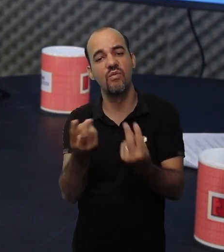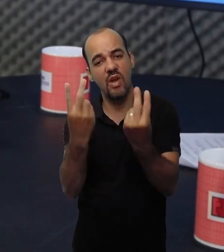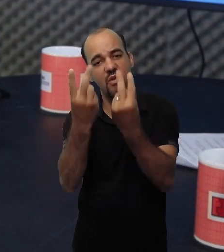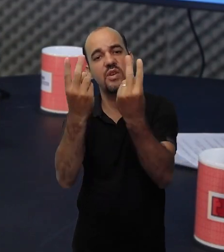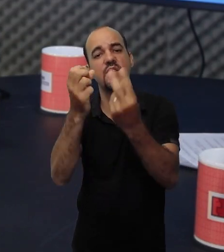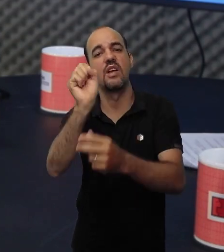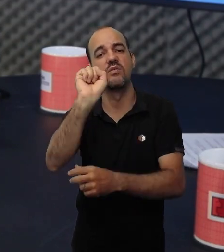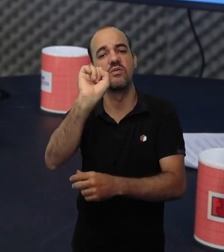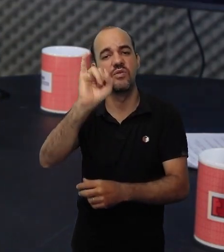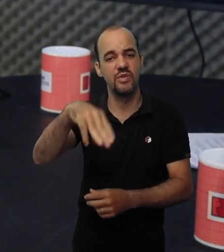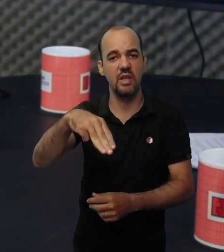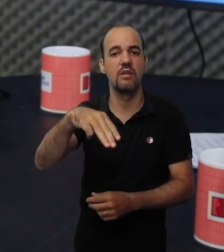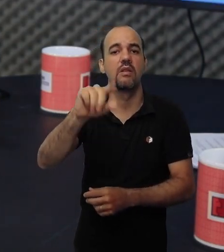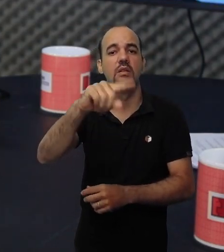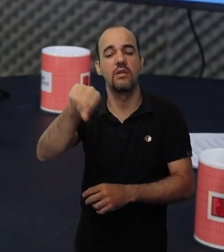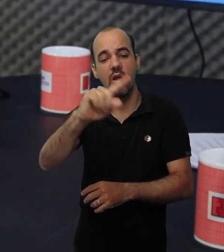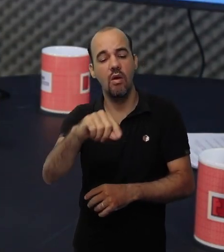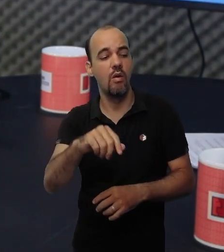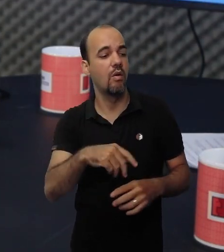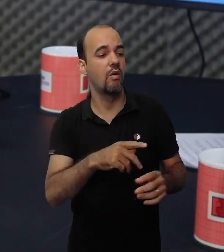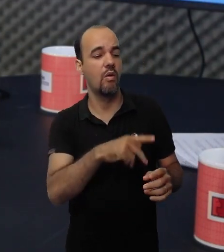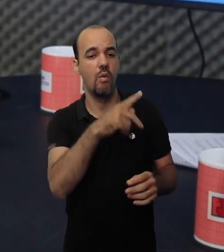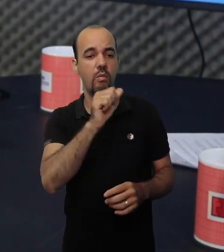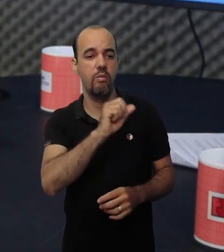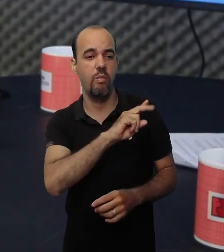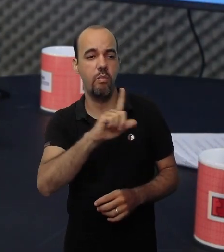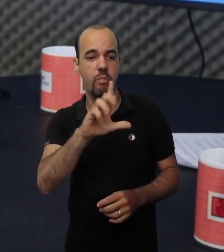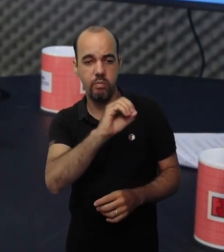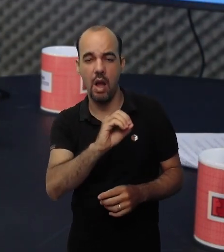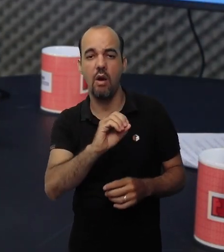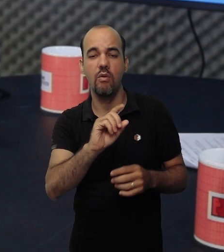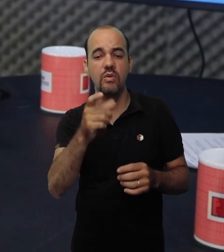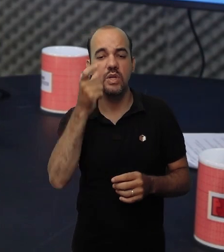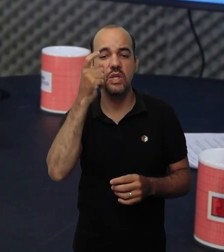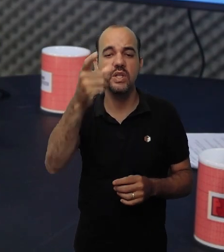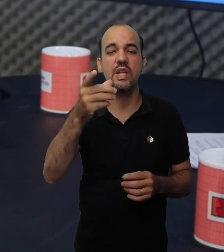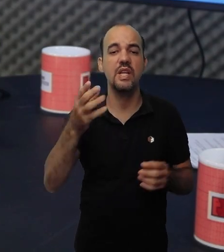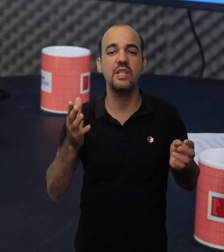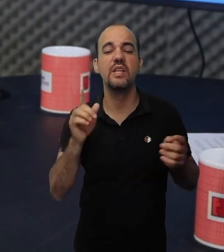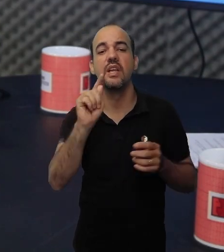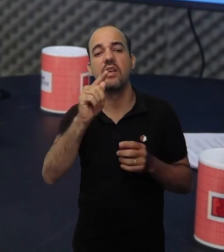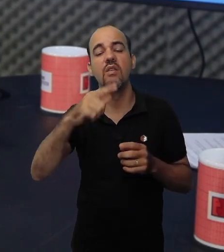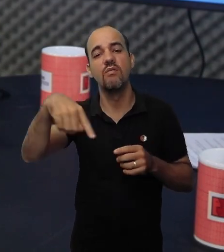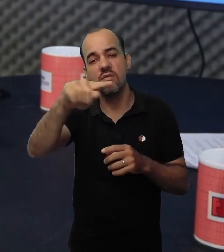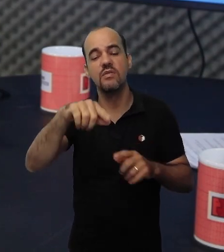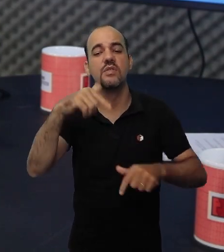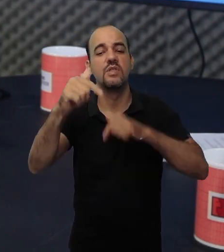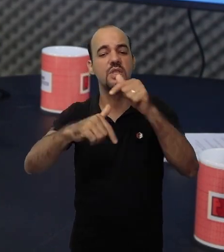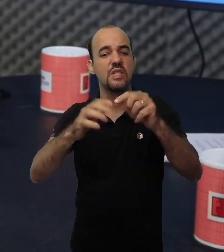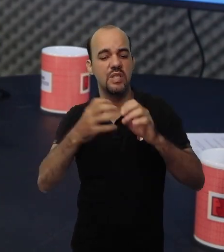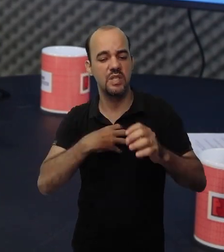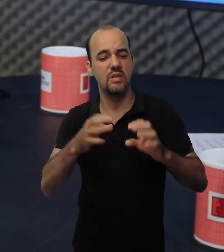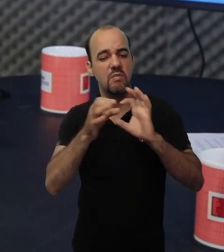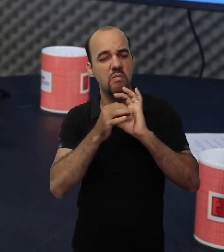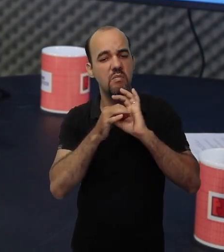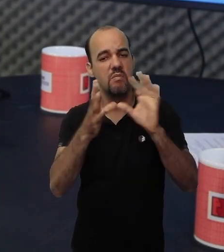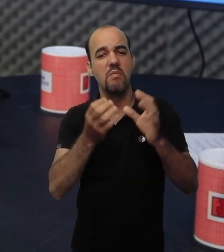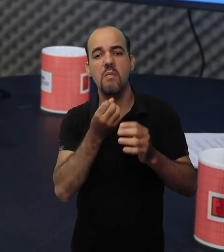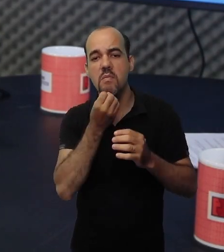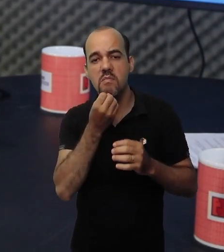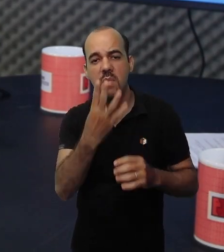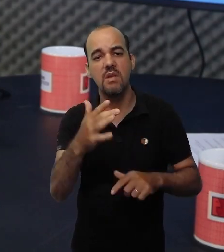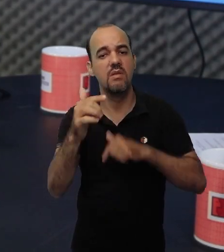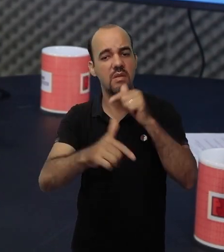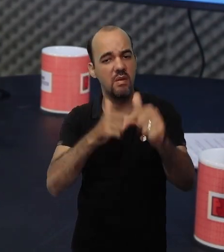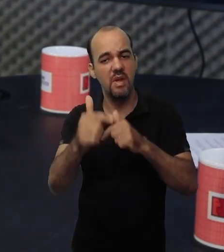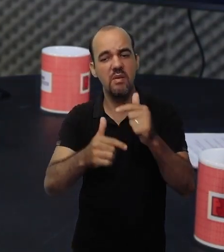Dutra que o interesse maior dele é que vocês se sintam bem, que trabalhem bem e que se sintam motivados a querer fazer